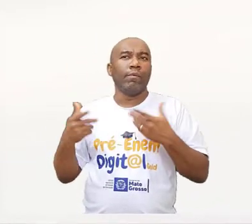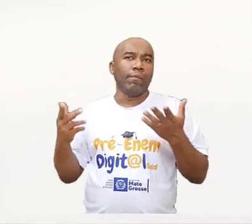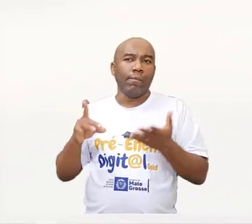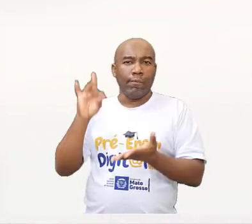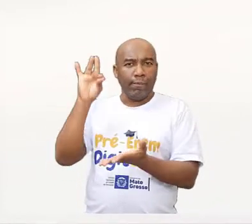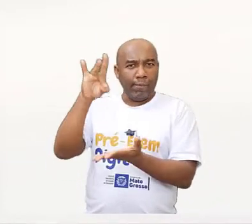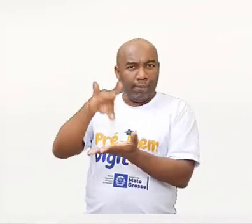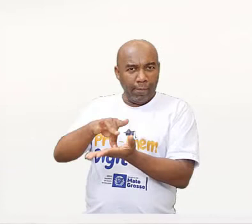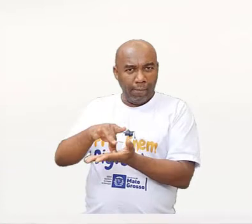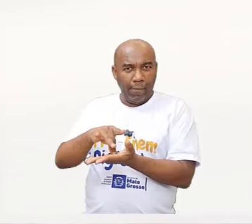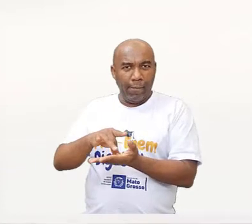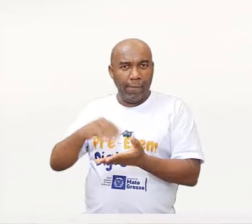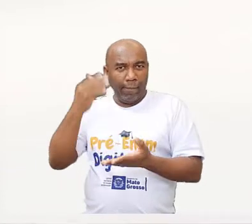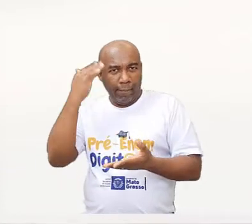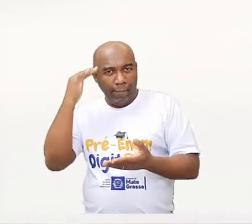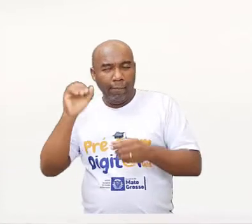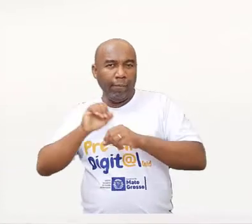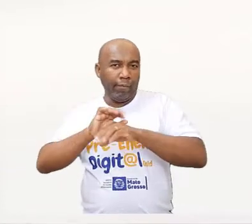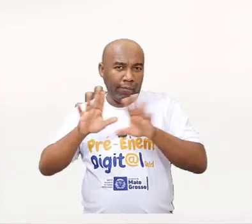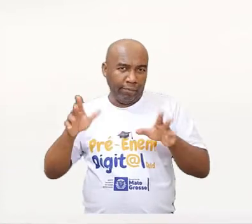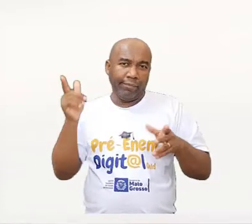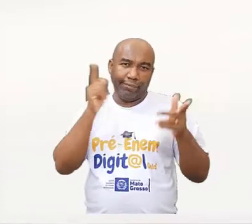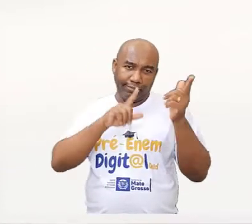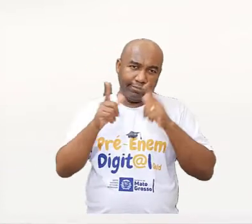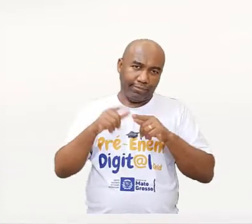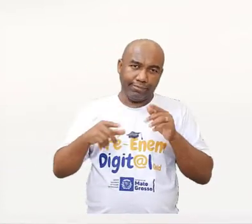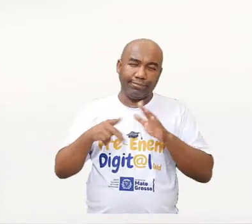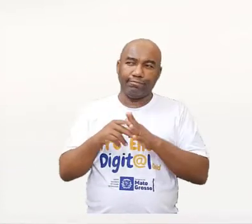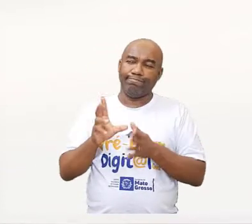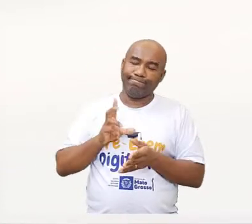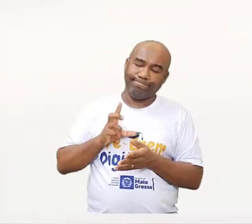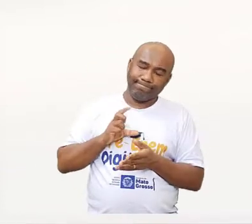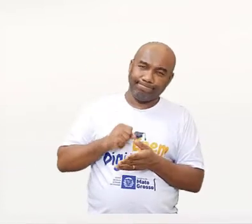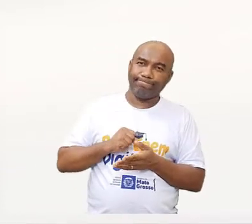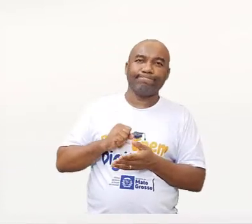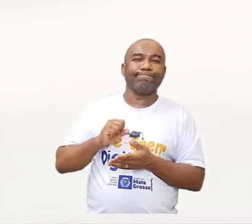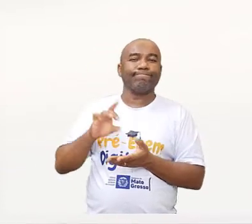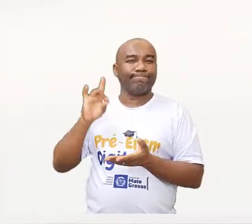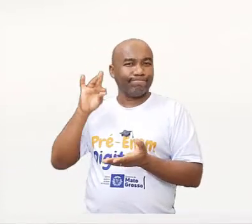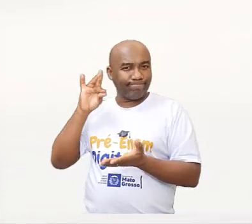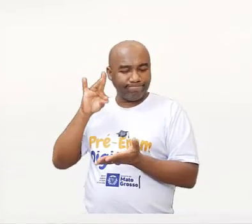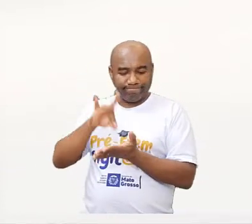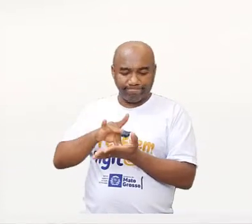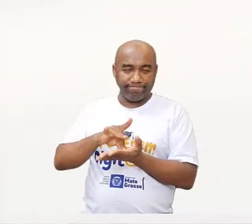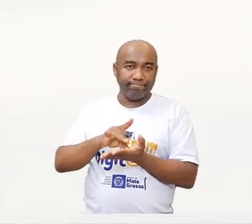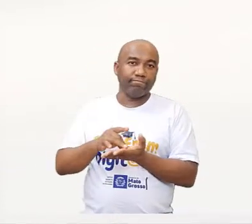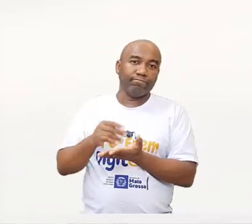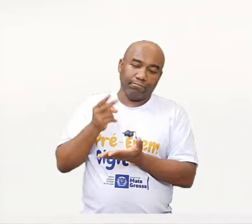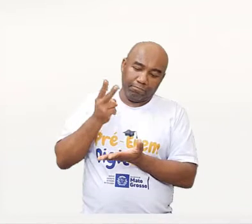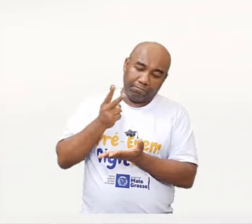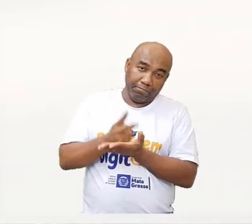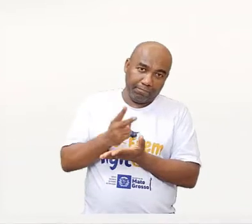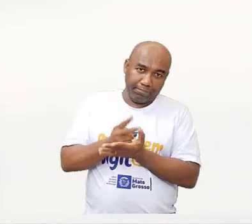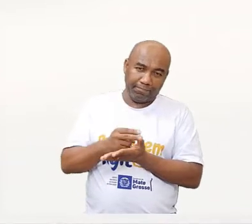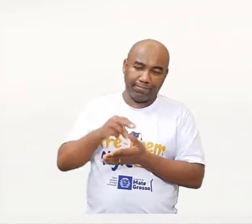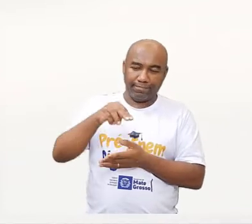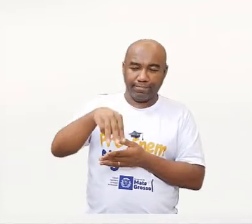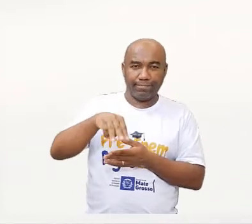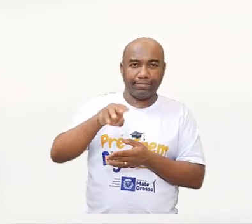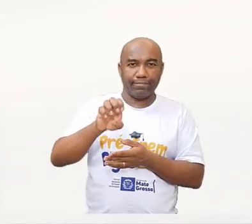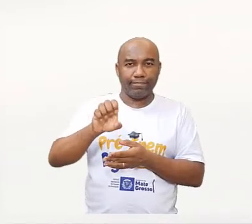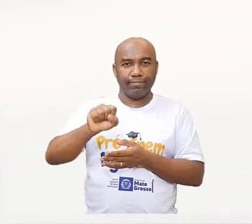realmente. Percebemos que nos amamos realmente. Se for no sentido de